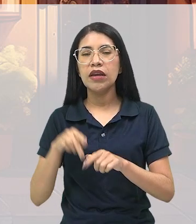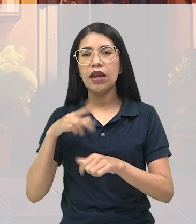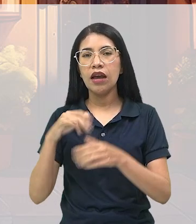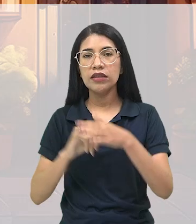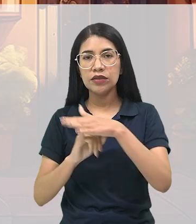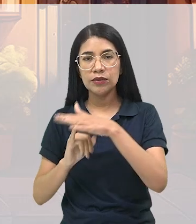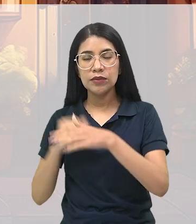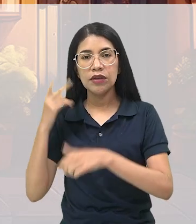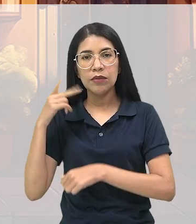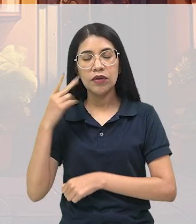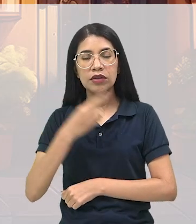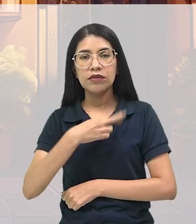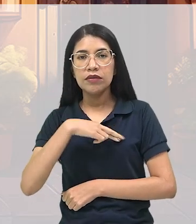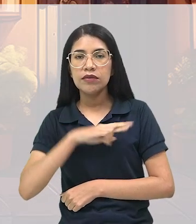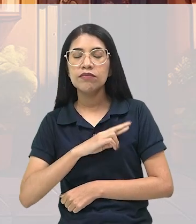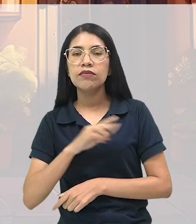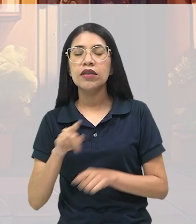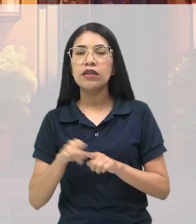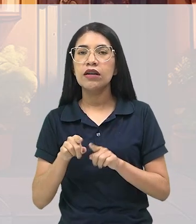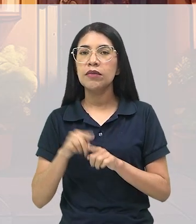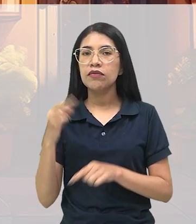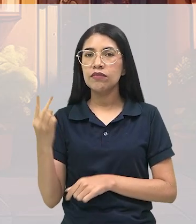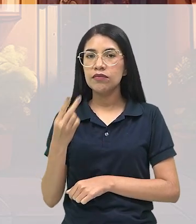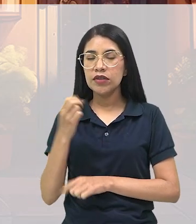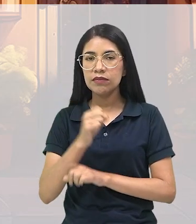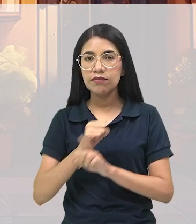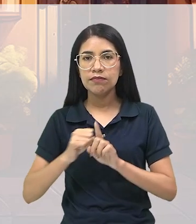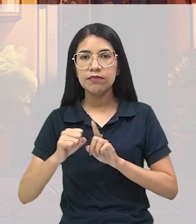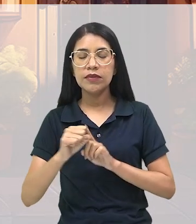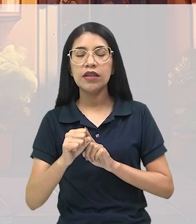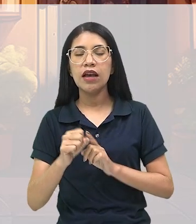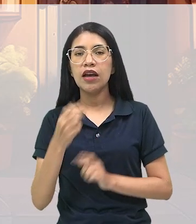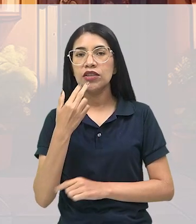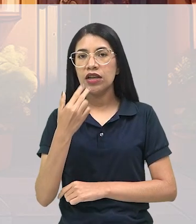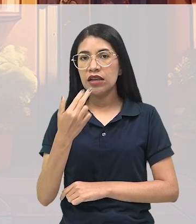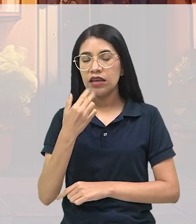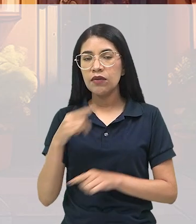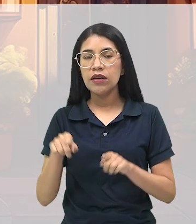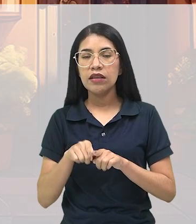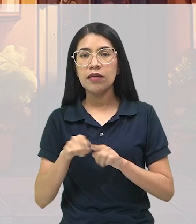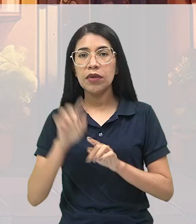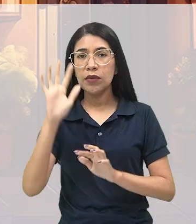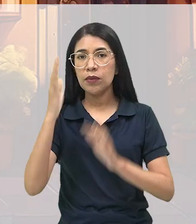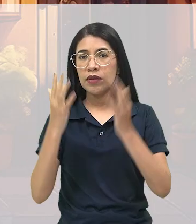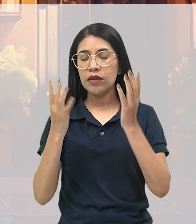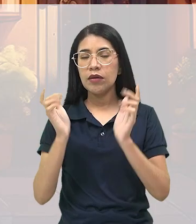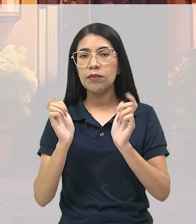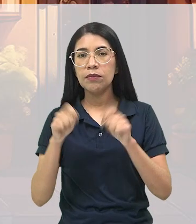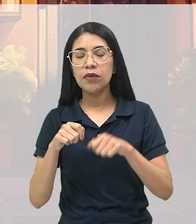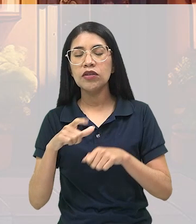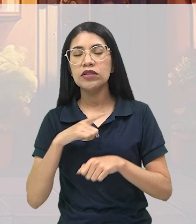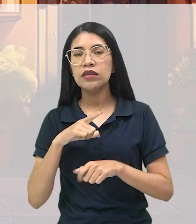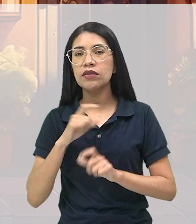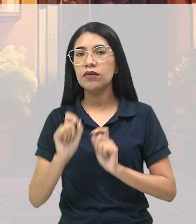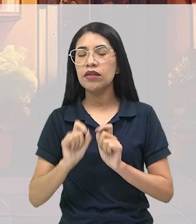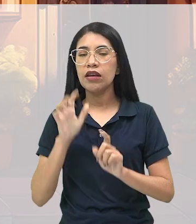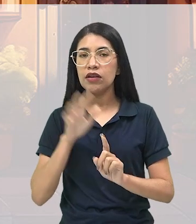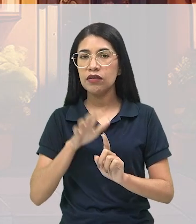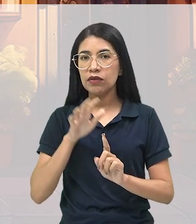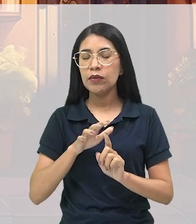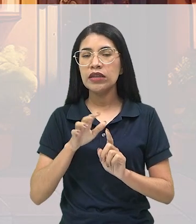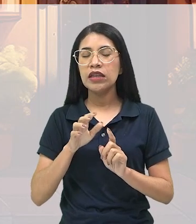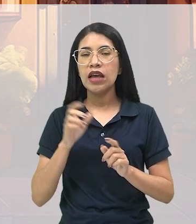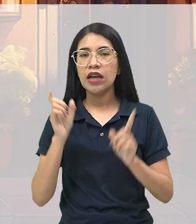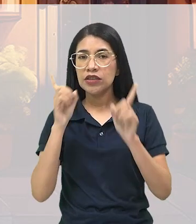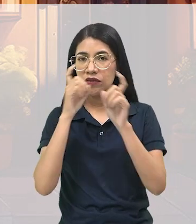políticas, religiosas, valores sociais, língua e até o clima podem fazer com que um imigrante tenha